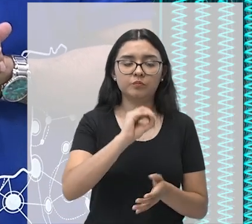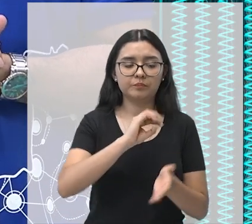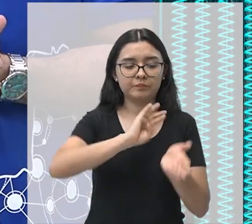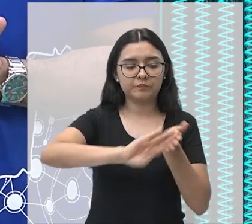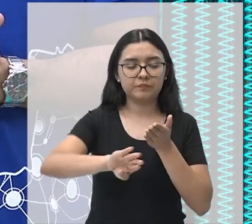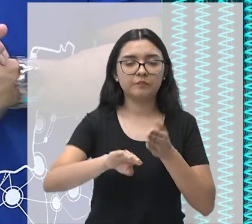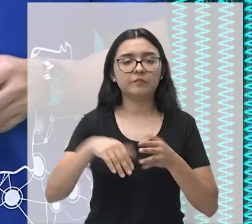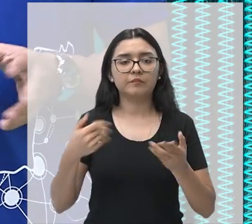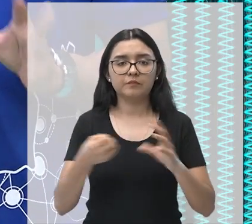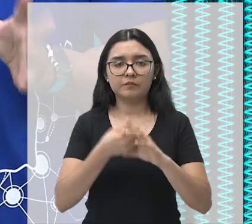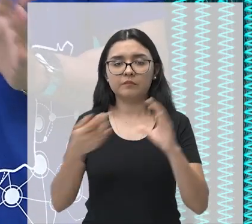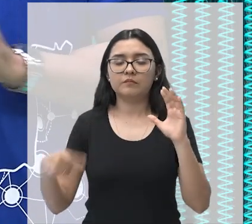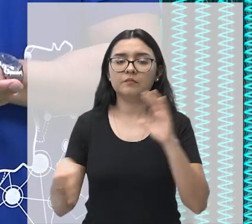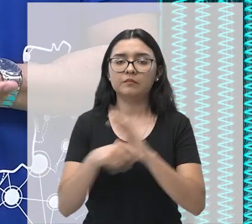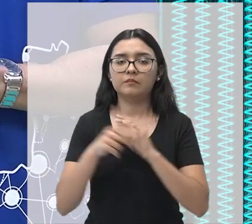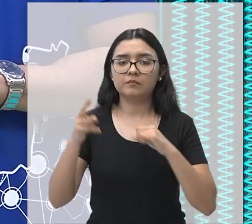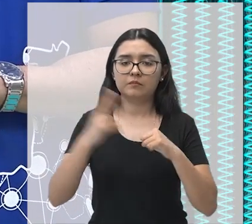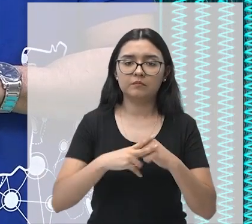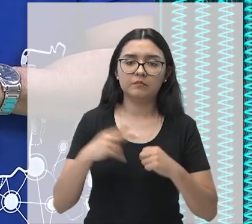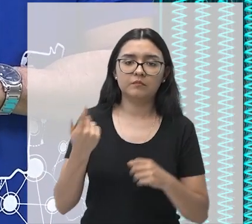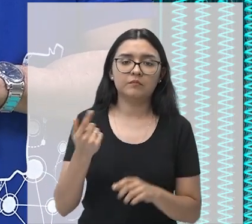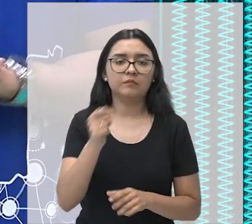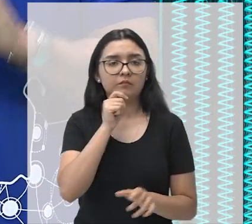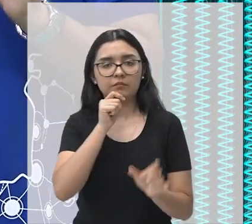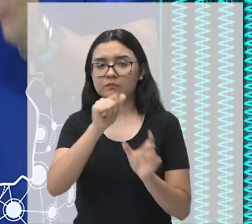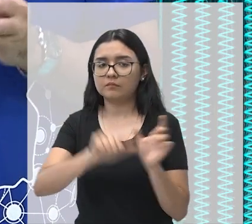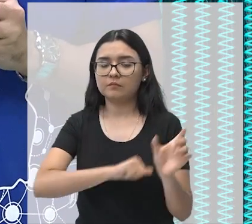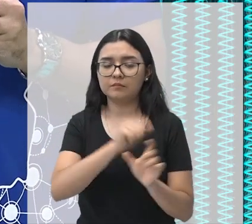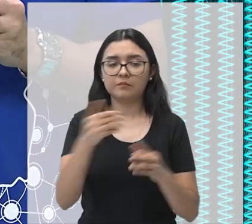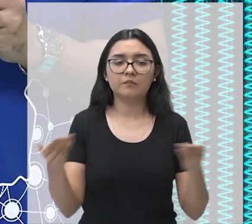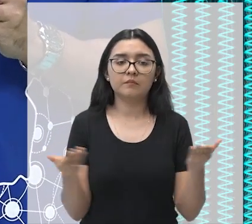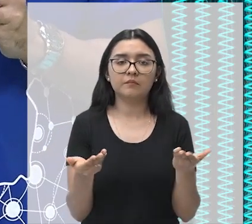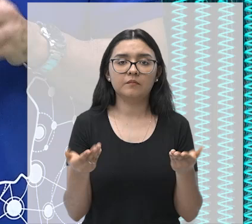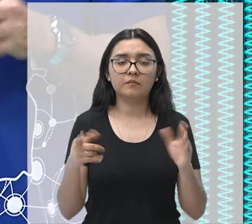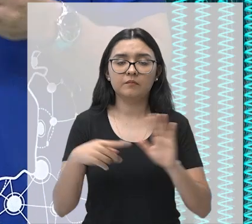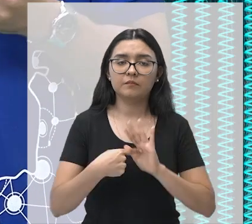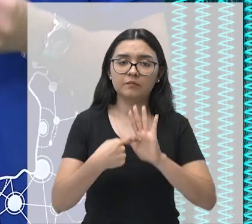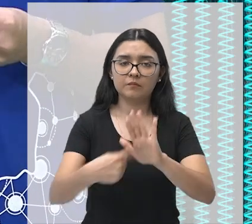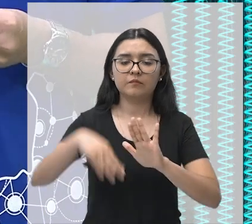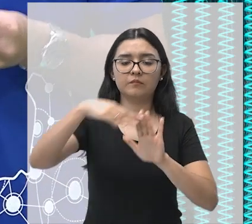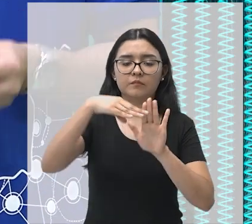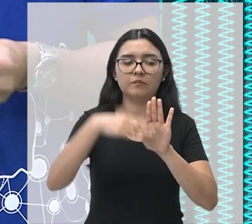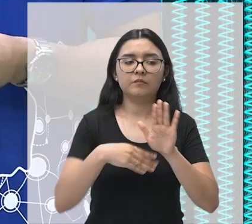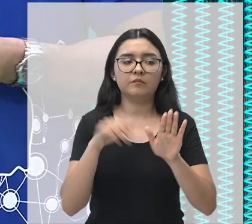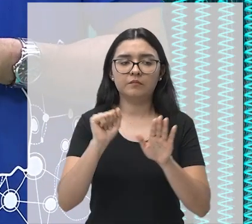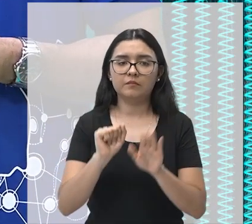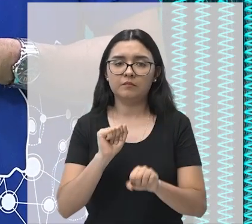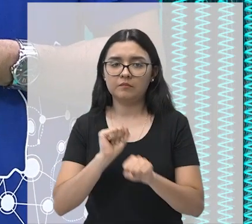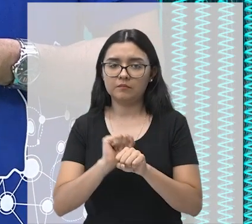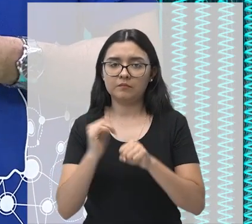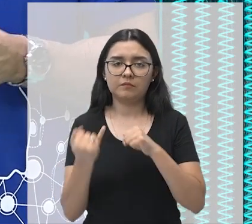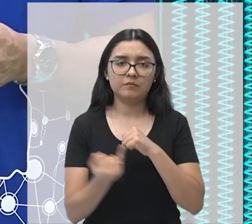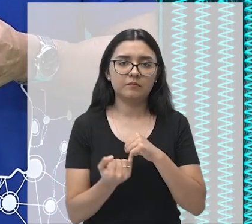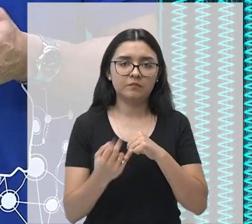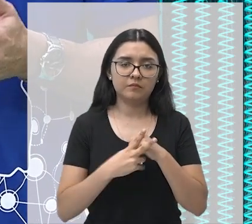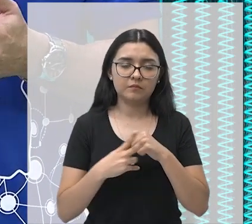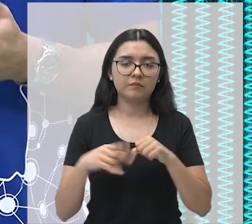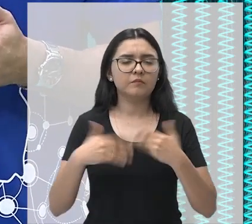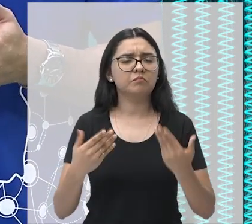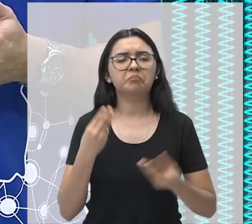tá certo? Agora eu vou mostrar para vocês uma lista de advérbios, tá? O que é um advérbio? Para que ele serve?